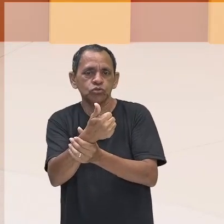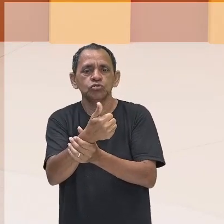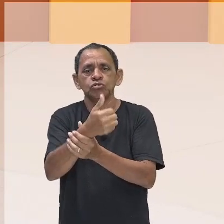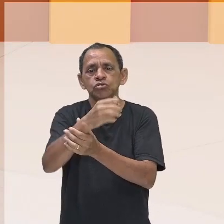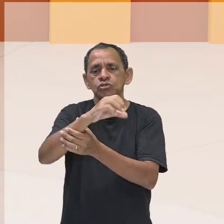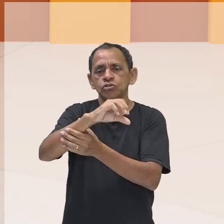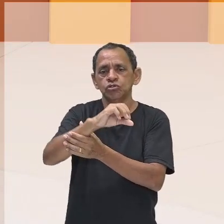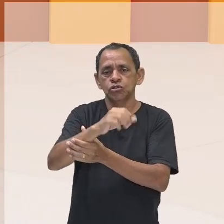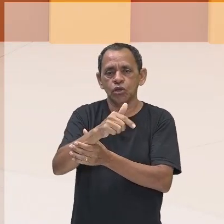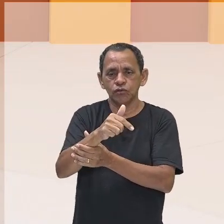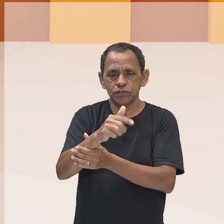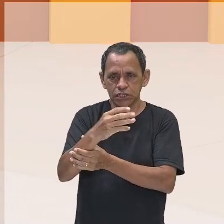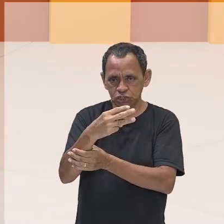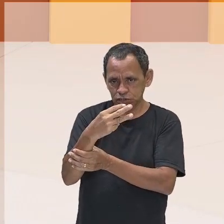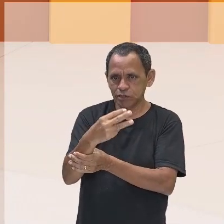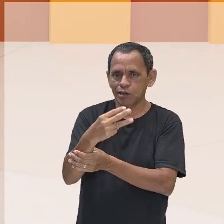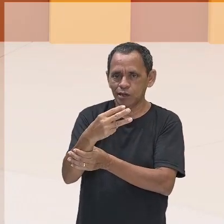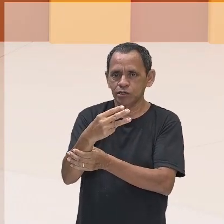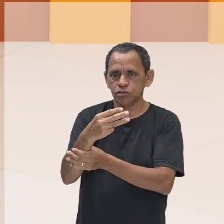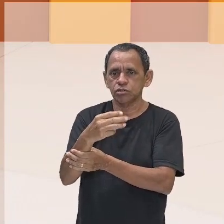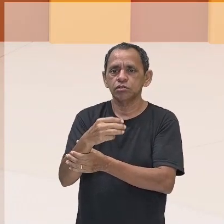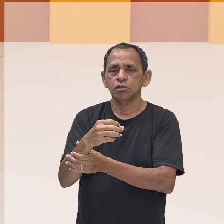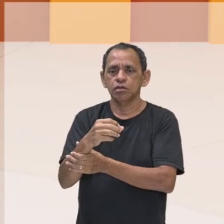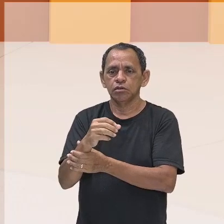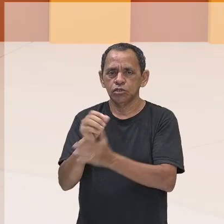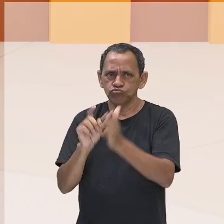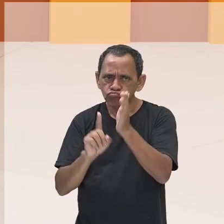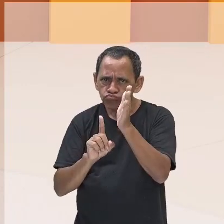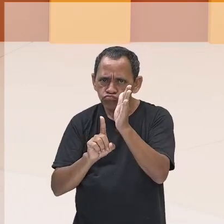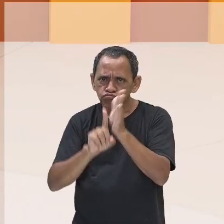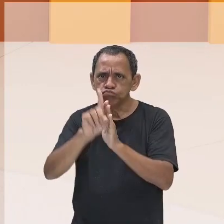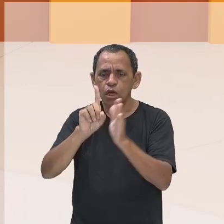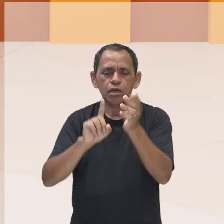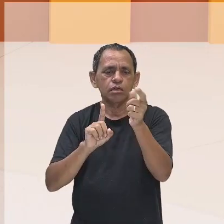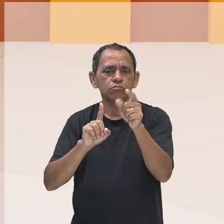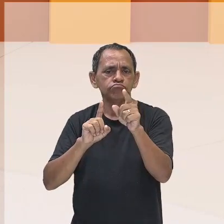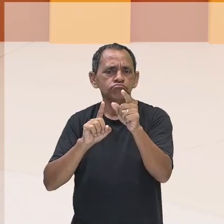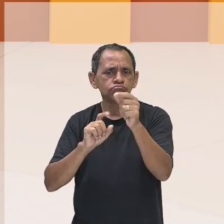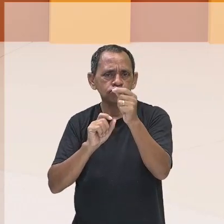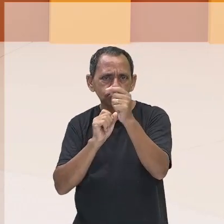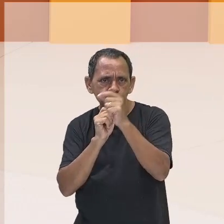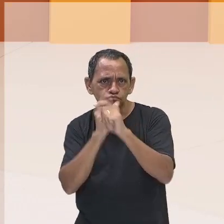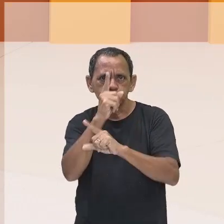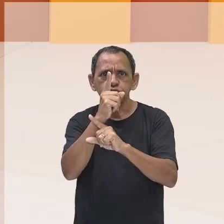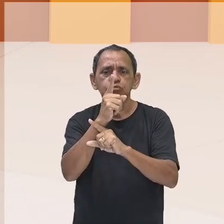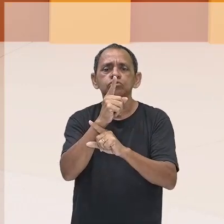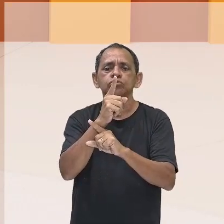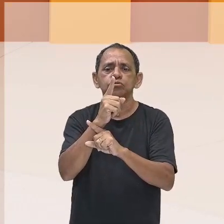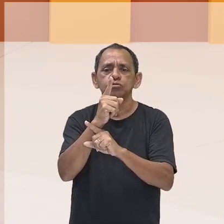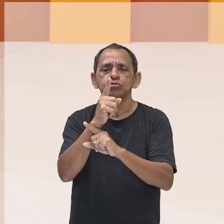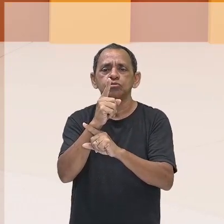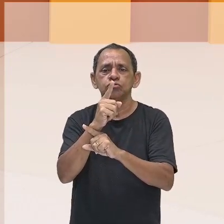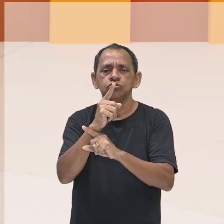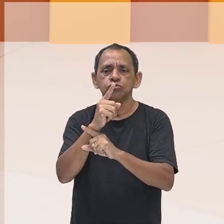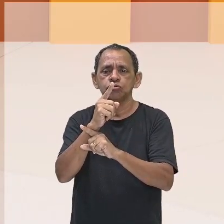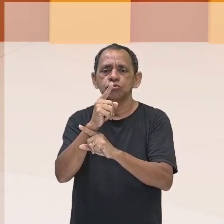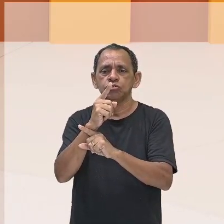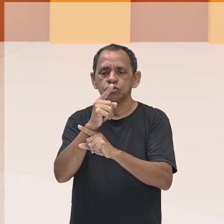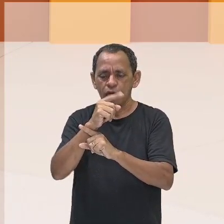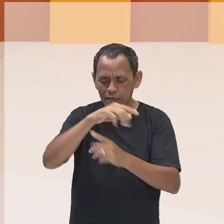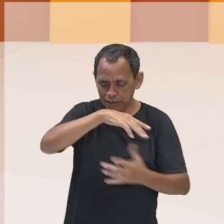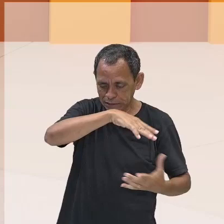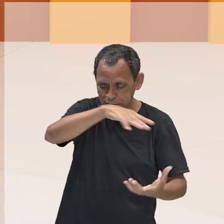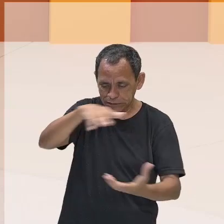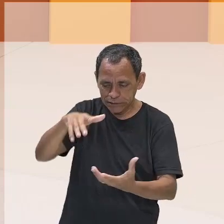1973, tá bom? Esse é o americano, GPS. Nós temos outros dados sobre ele aqui, ó. Fornece a um